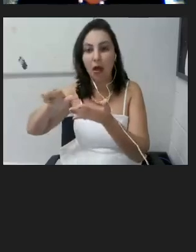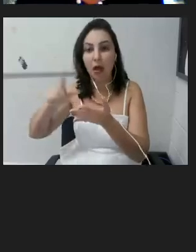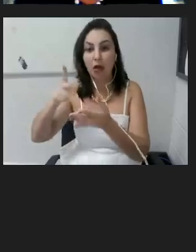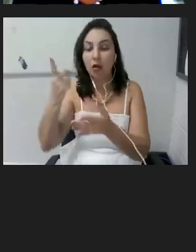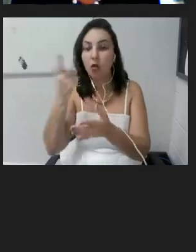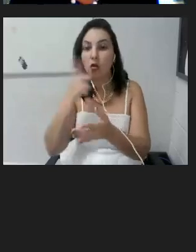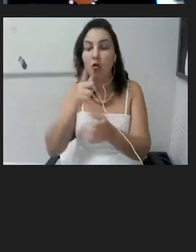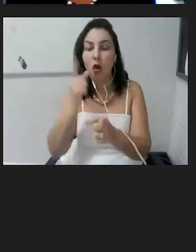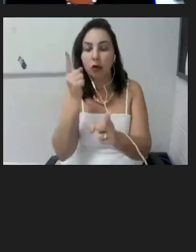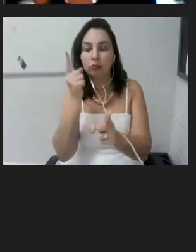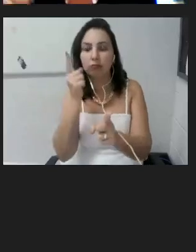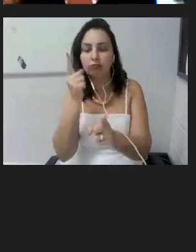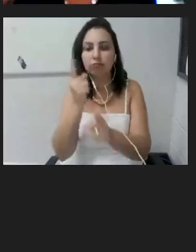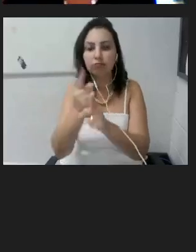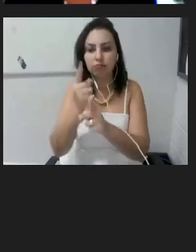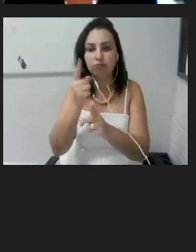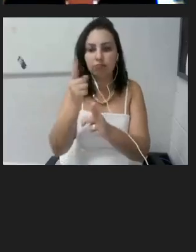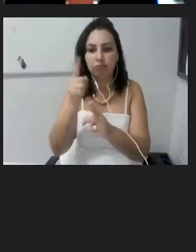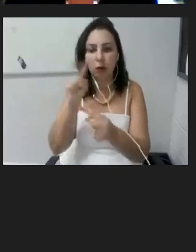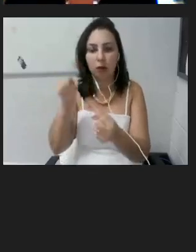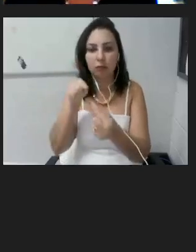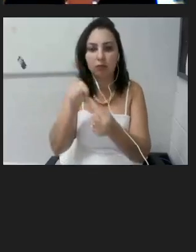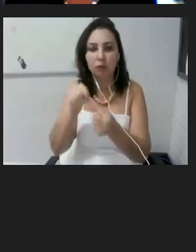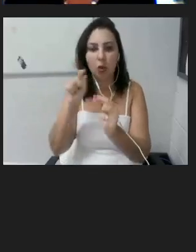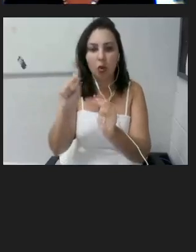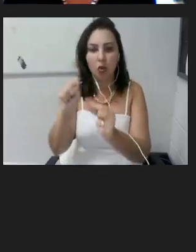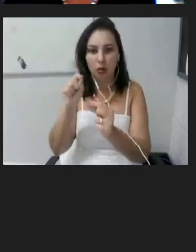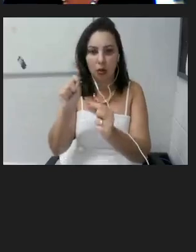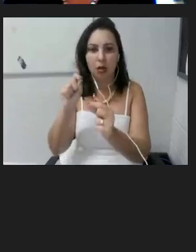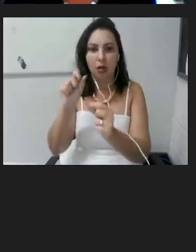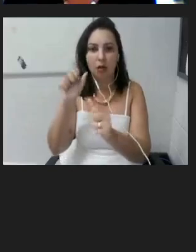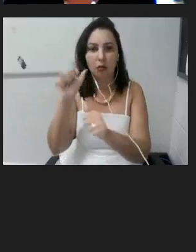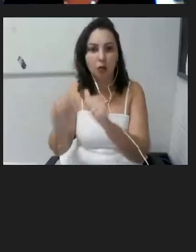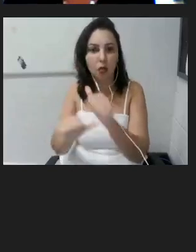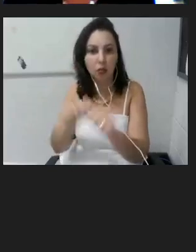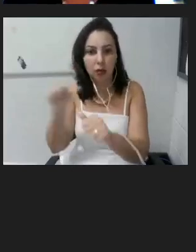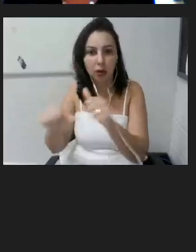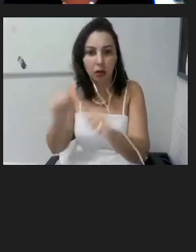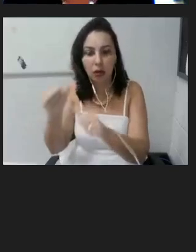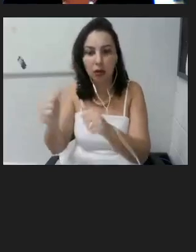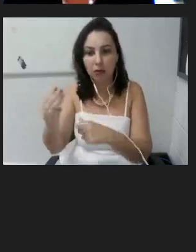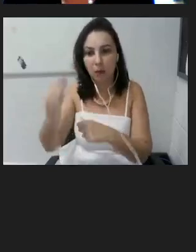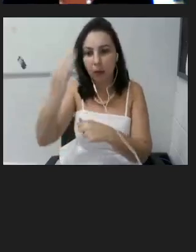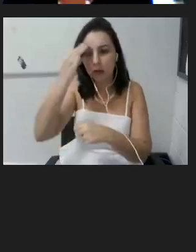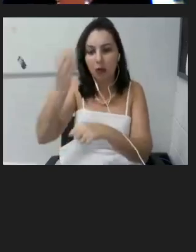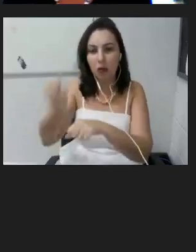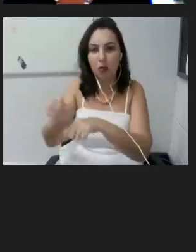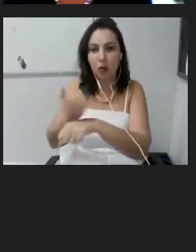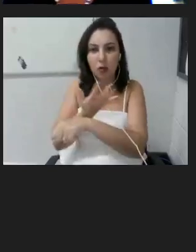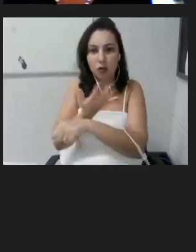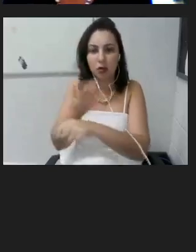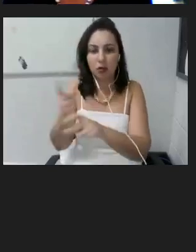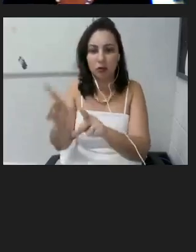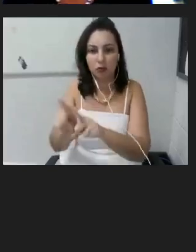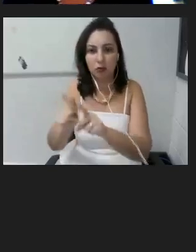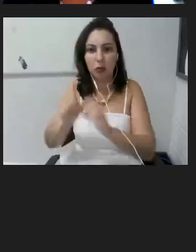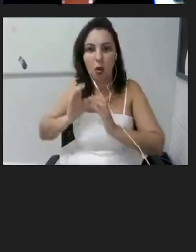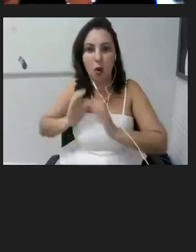diagnosticáveis. Envolvem alterações significativas no pensamento, emoção e ou